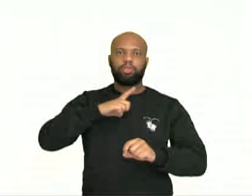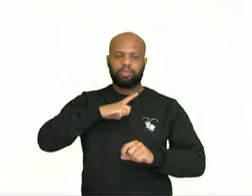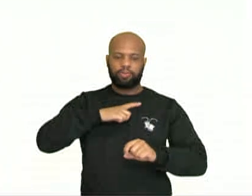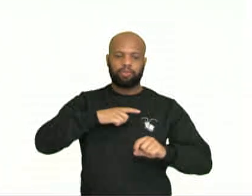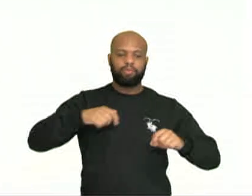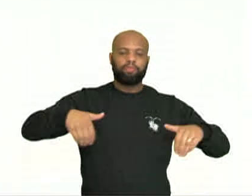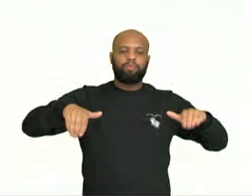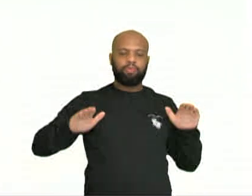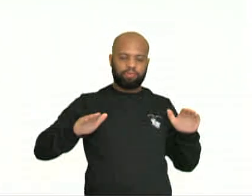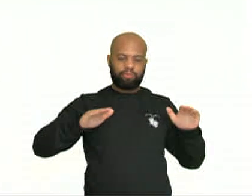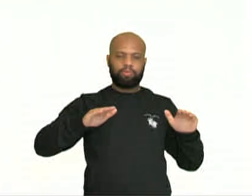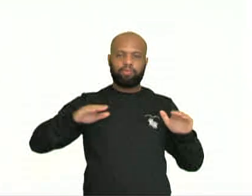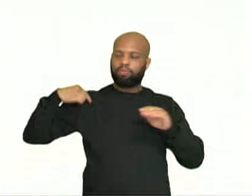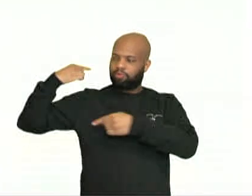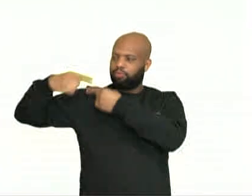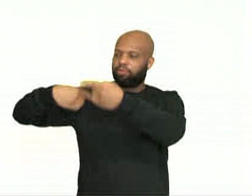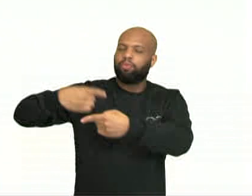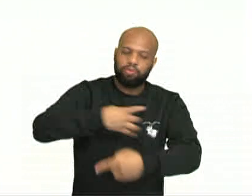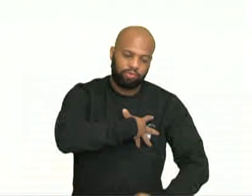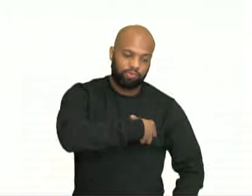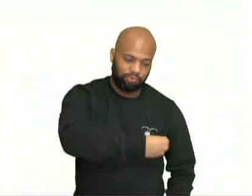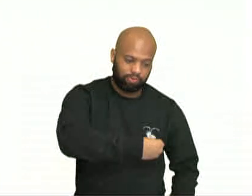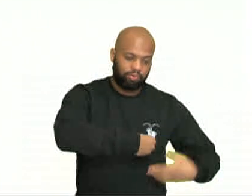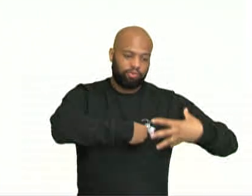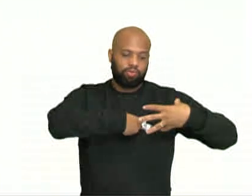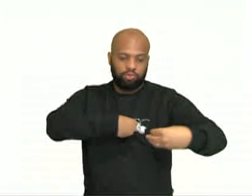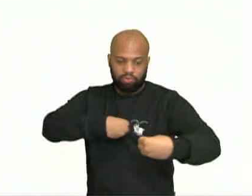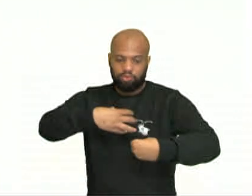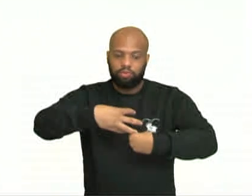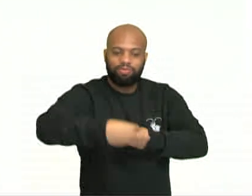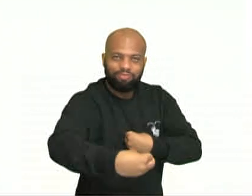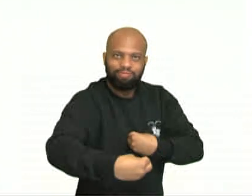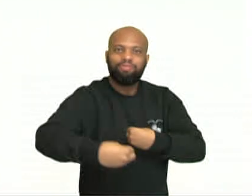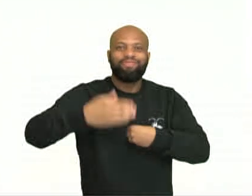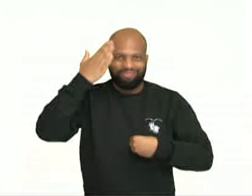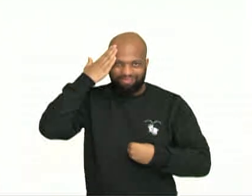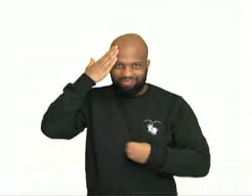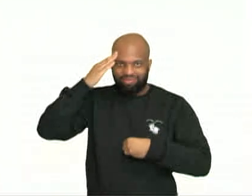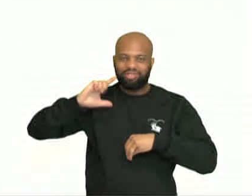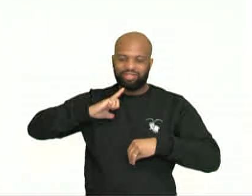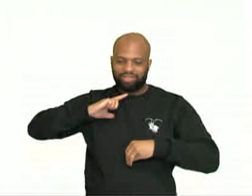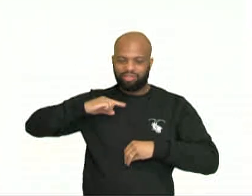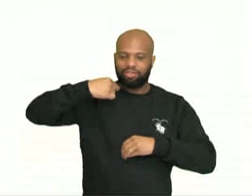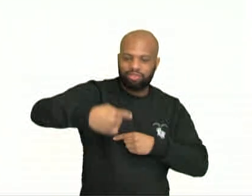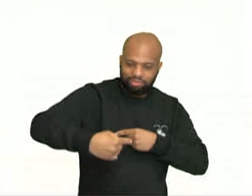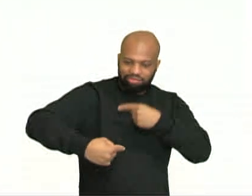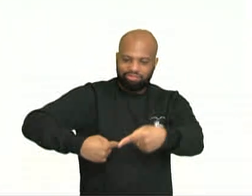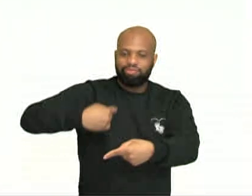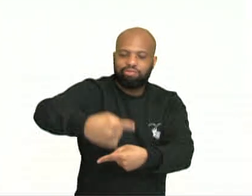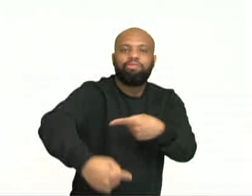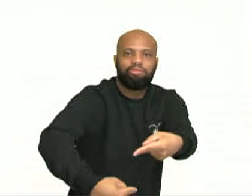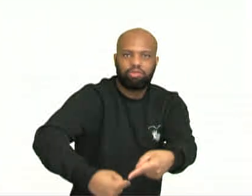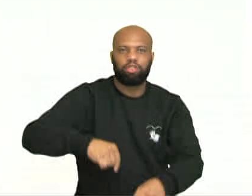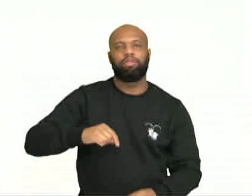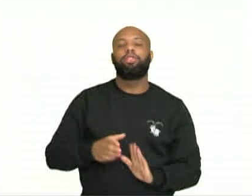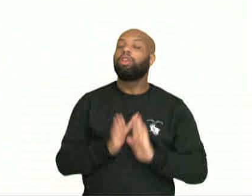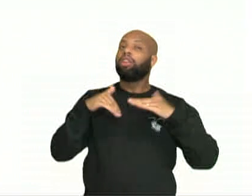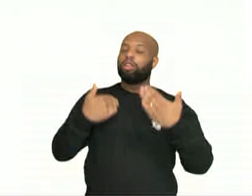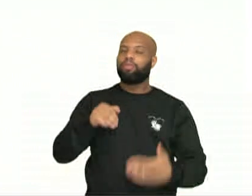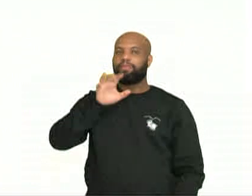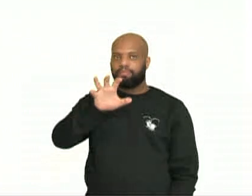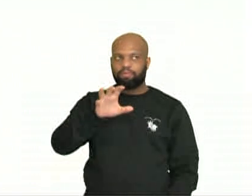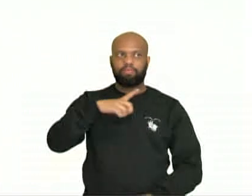monarquias. Então, rei é porque era filho de rei, ou porque tinha tomado o poder de outro rei. Então, essa